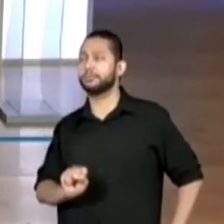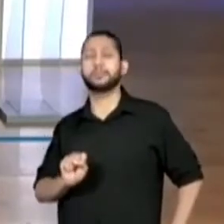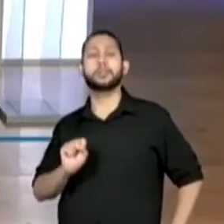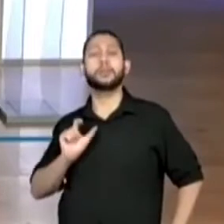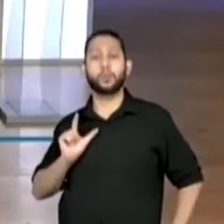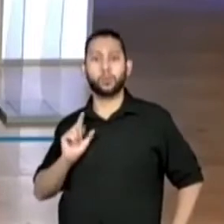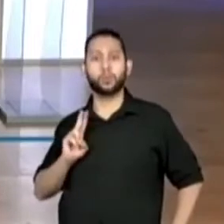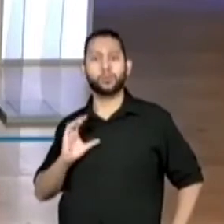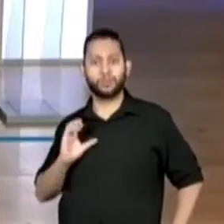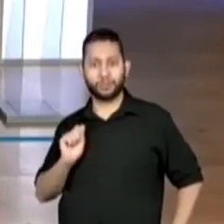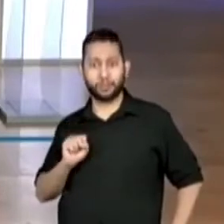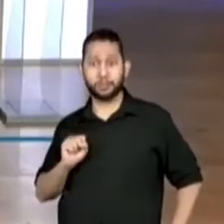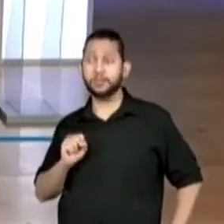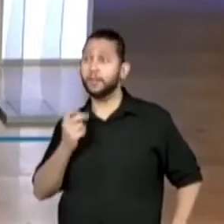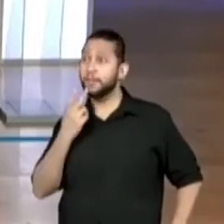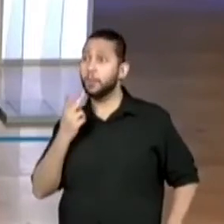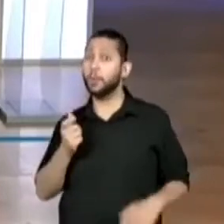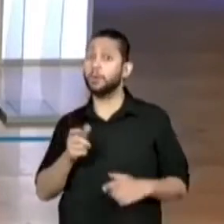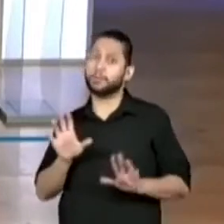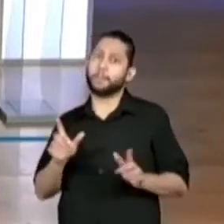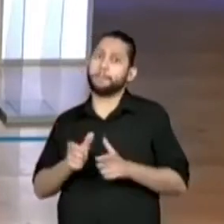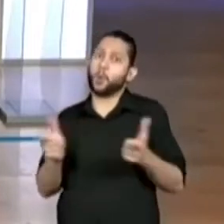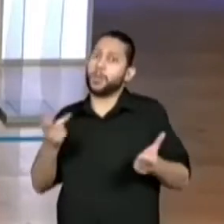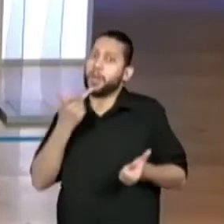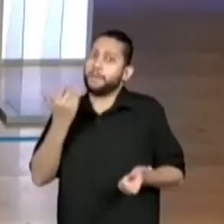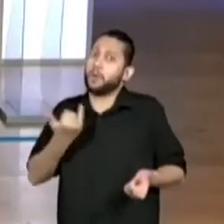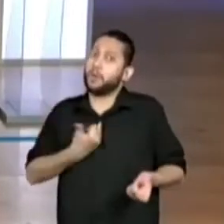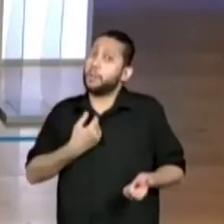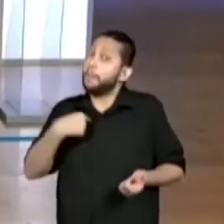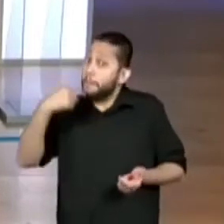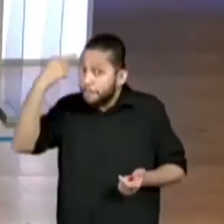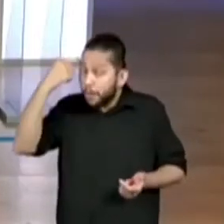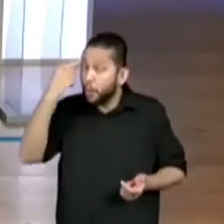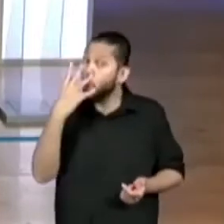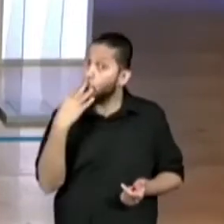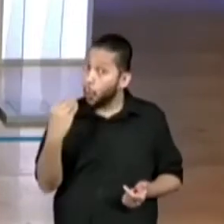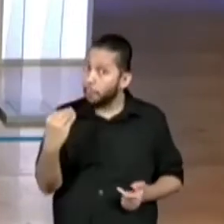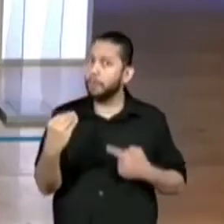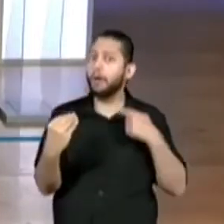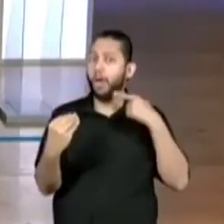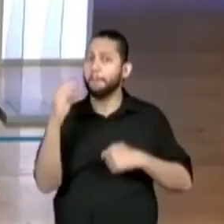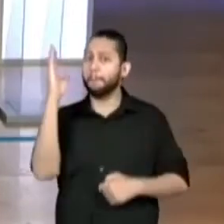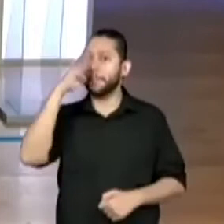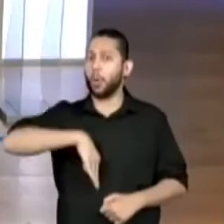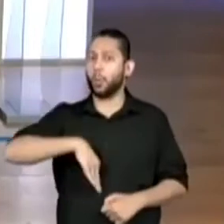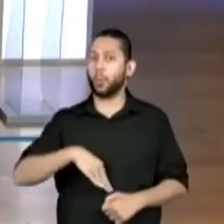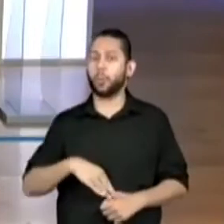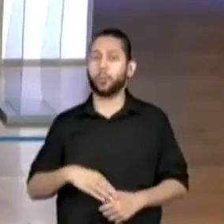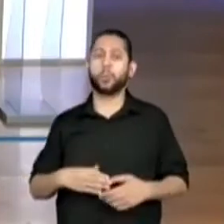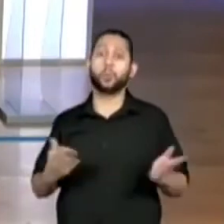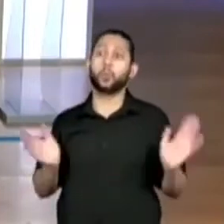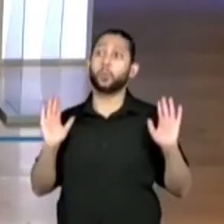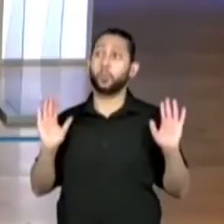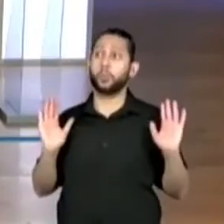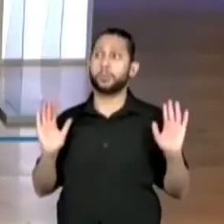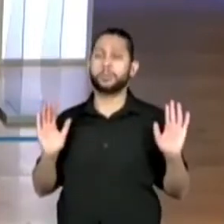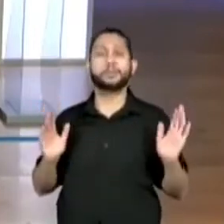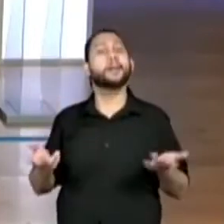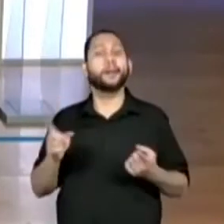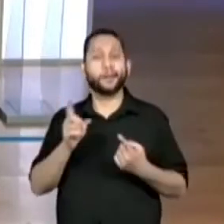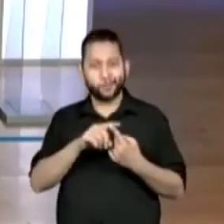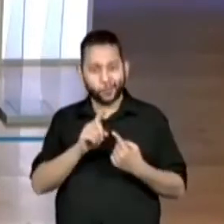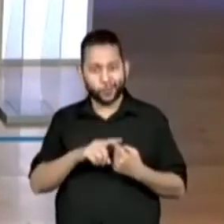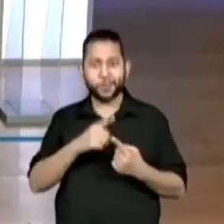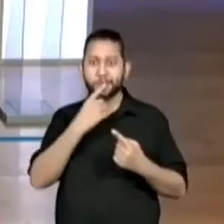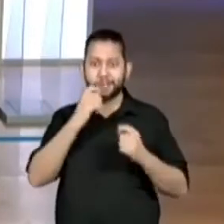A maioria está falando que acha que ele é mau, que ele é mau. Vamos. E aí também falaram do conto dos 3